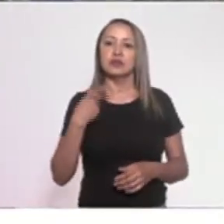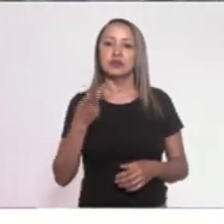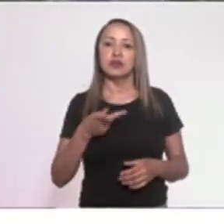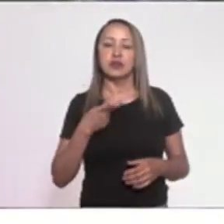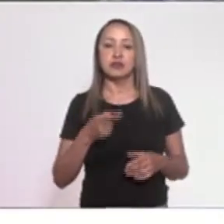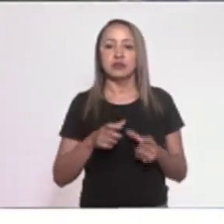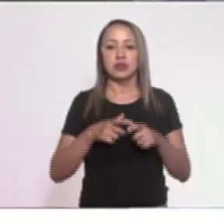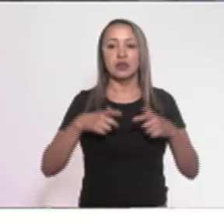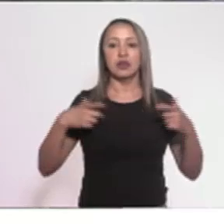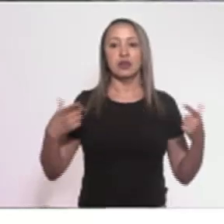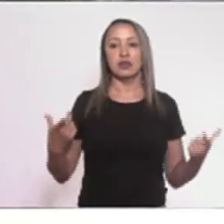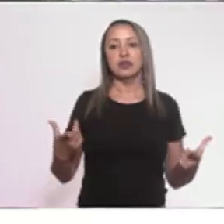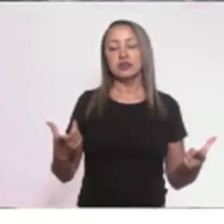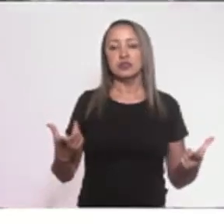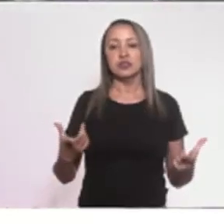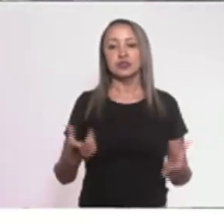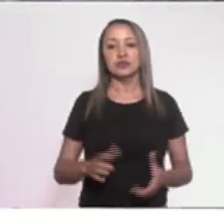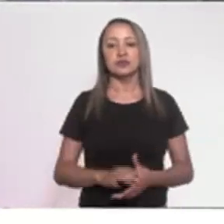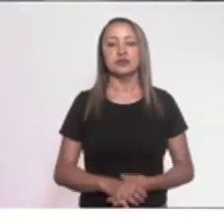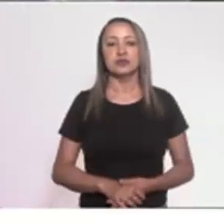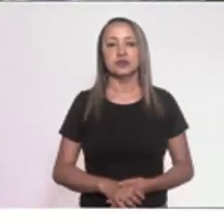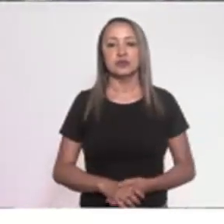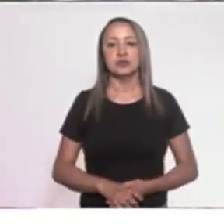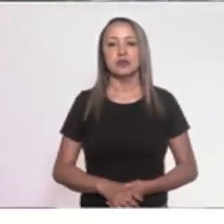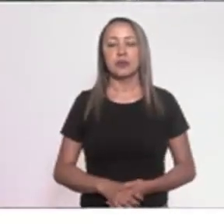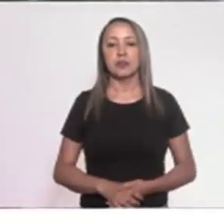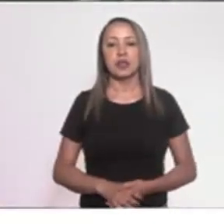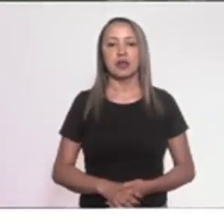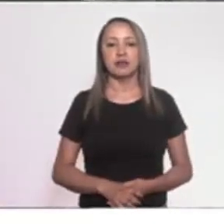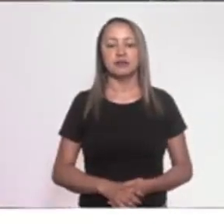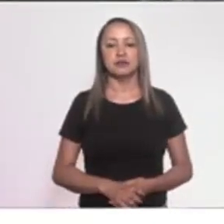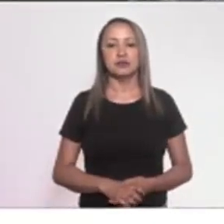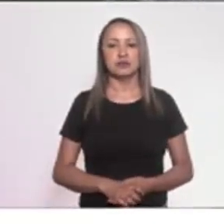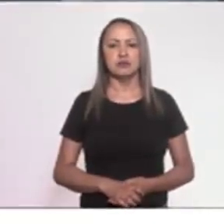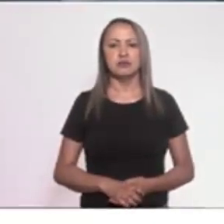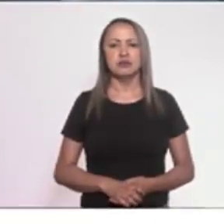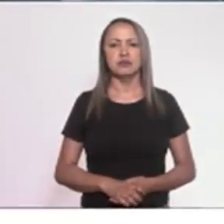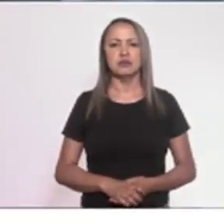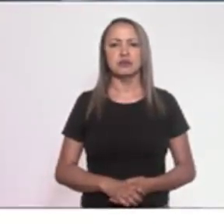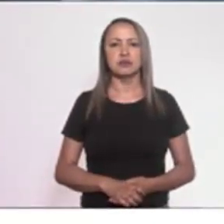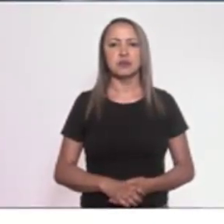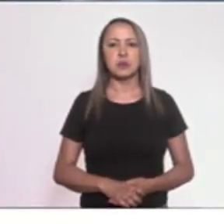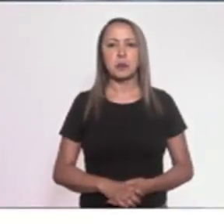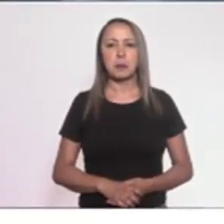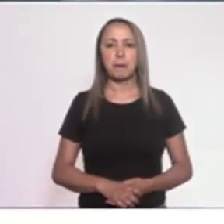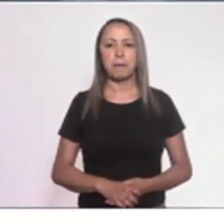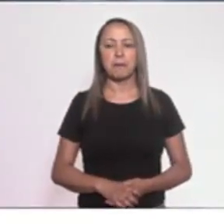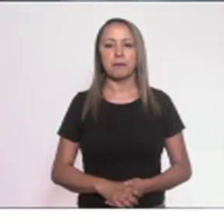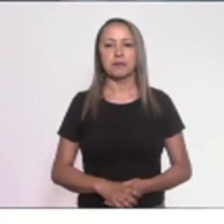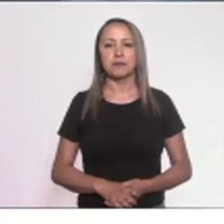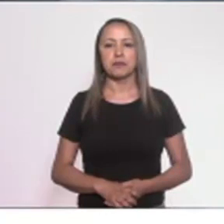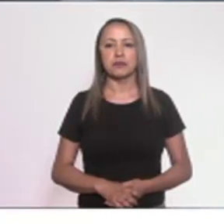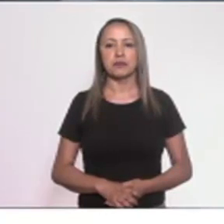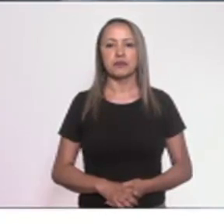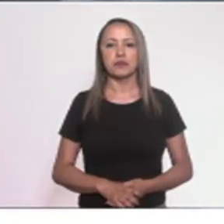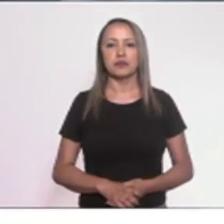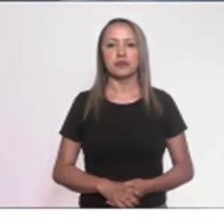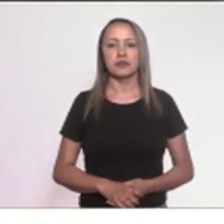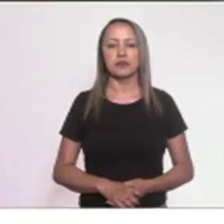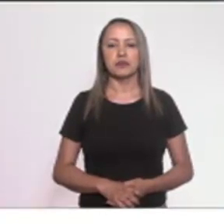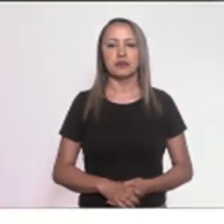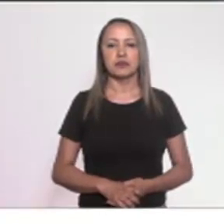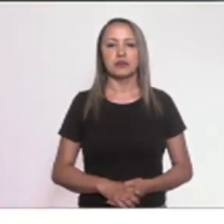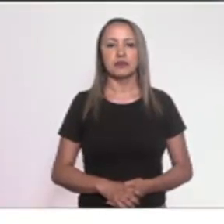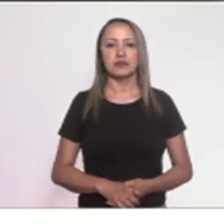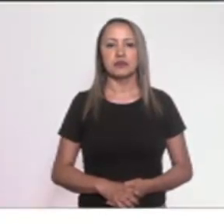forma substancial e significativa. Deputado Luiz Paulo. Nessa